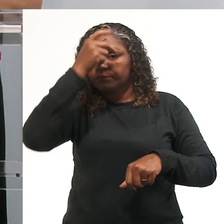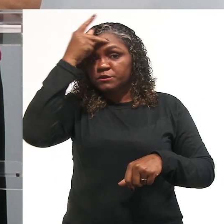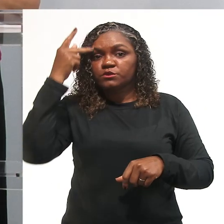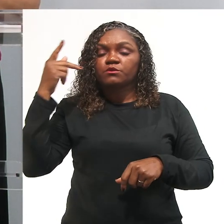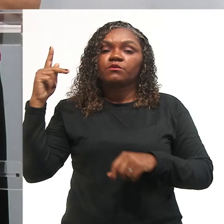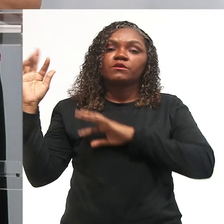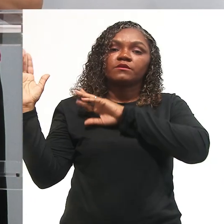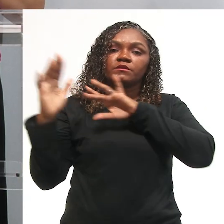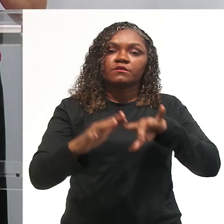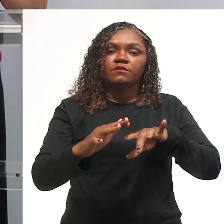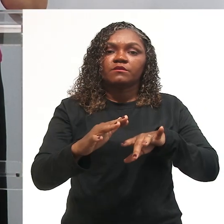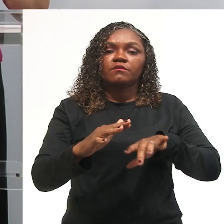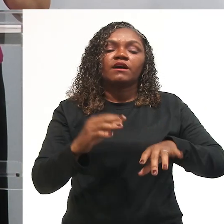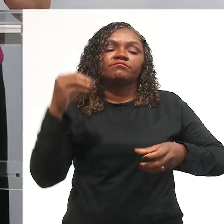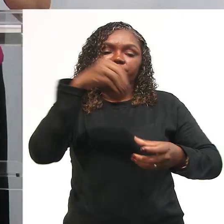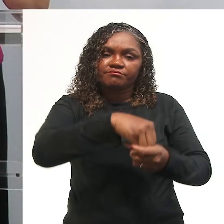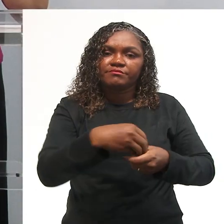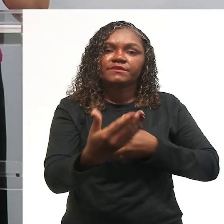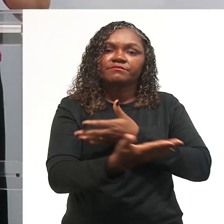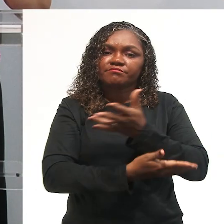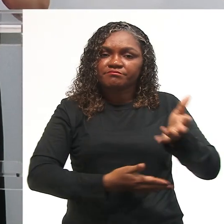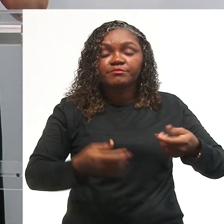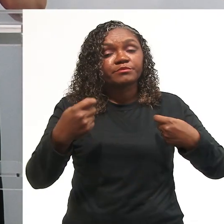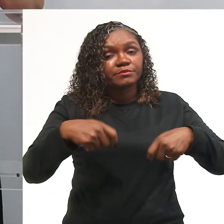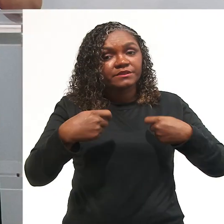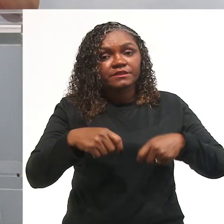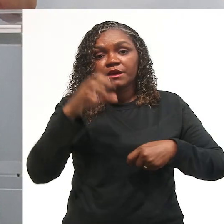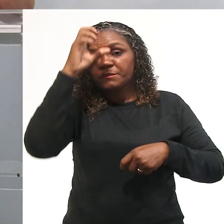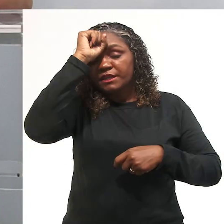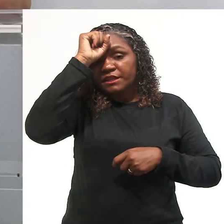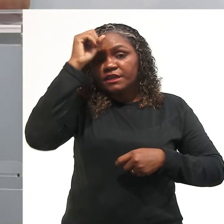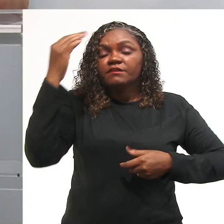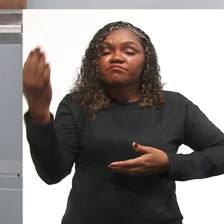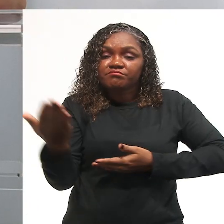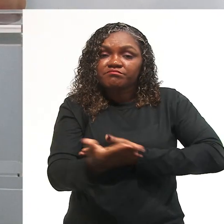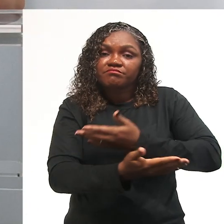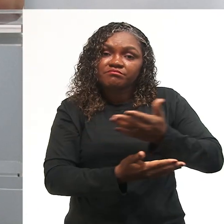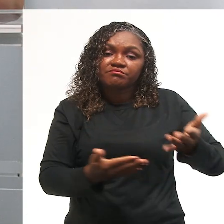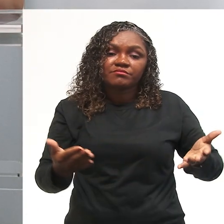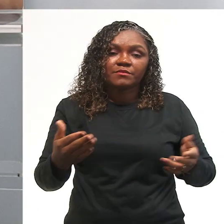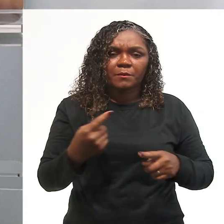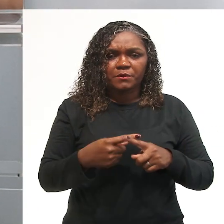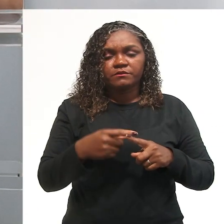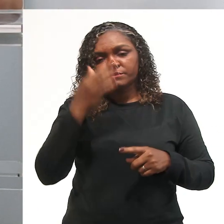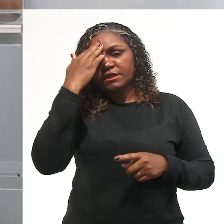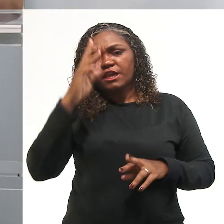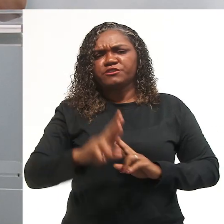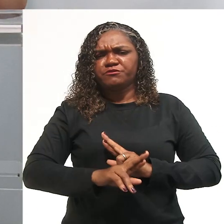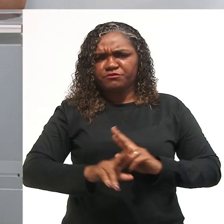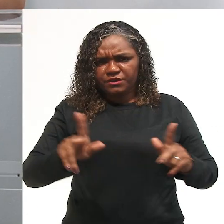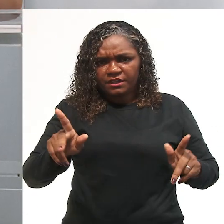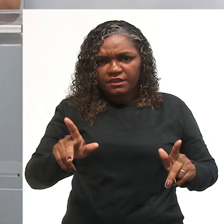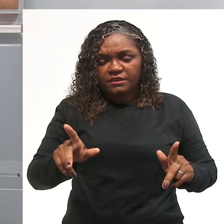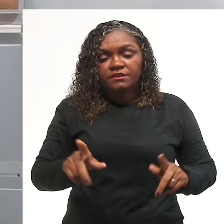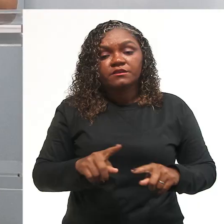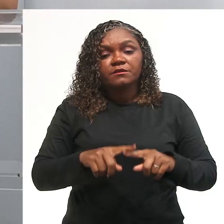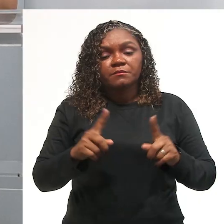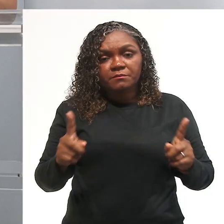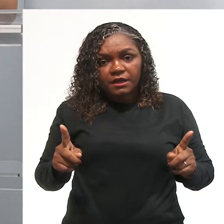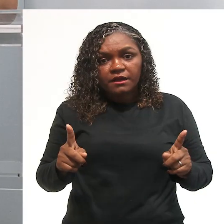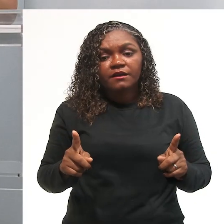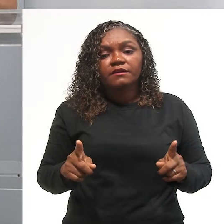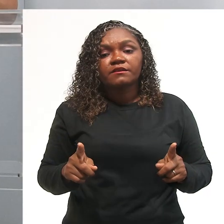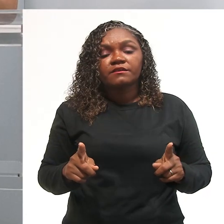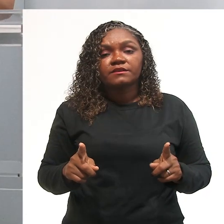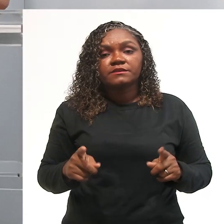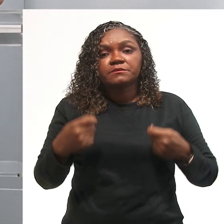culturas. Então, é algo que é diferenciado, né? Não digo que é melhor ou pior, mas é muito diferente